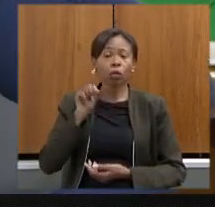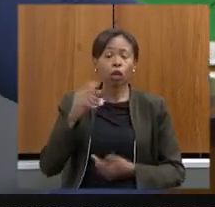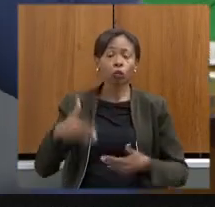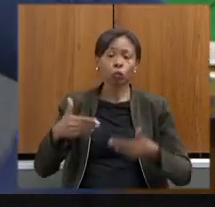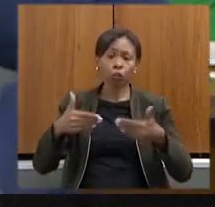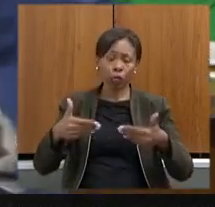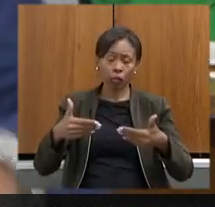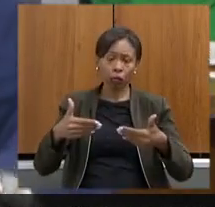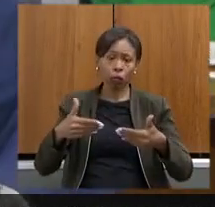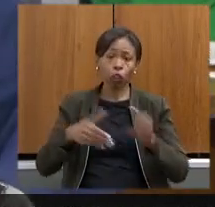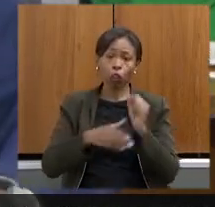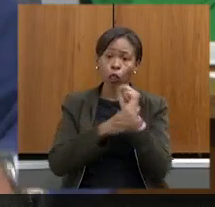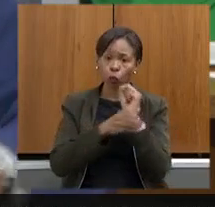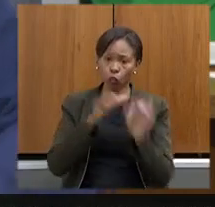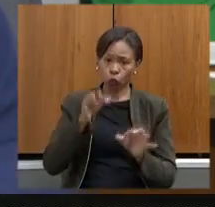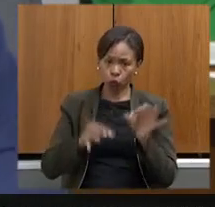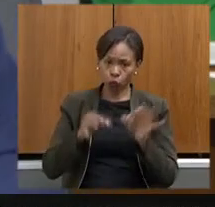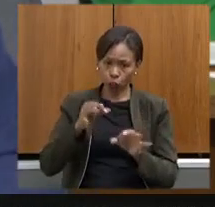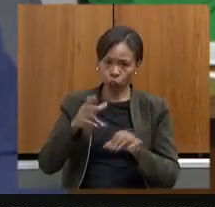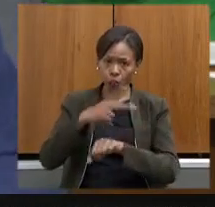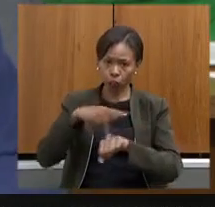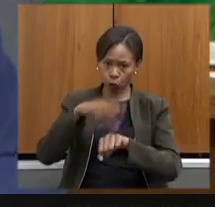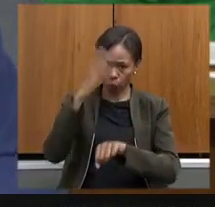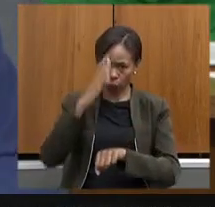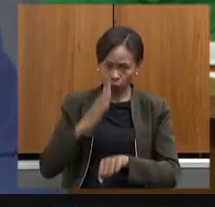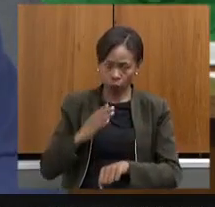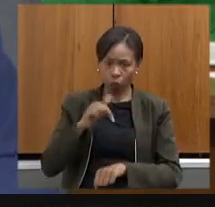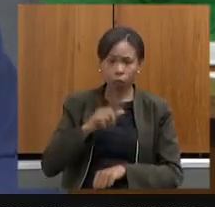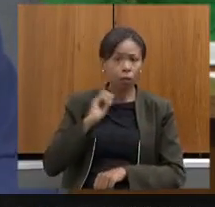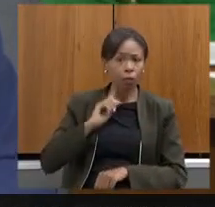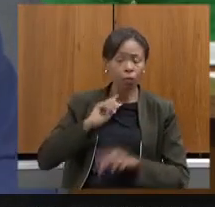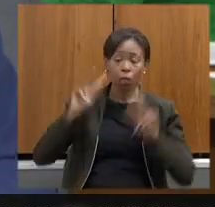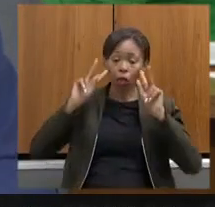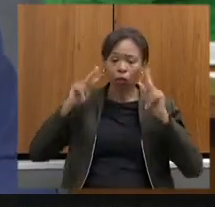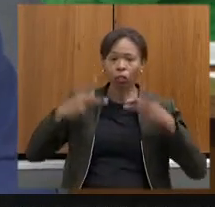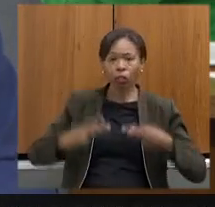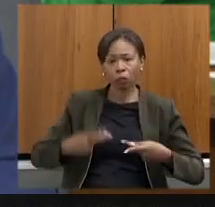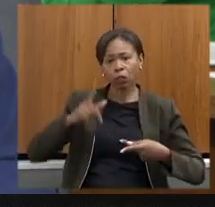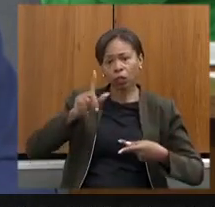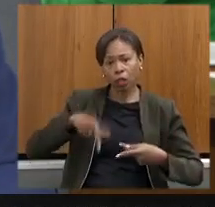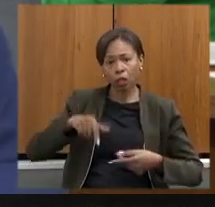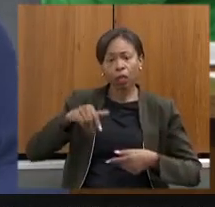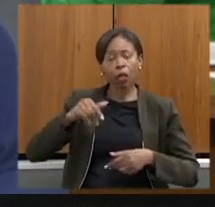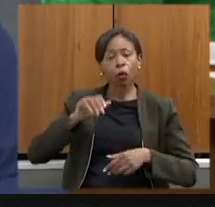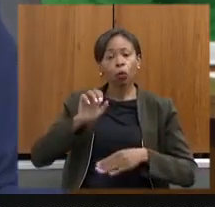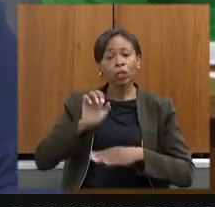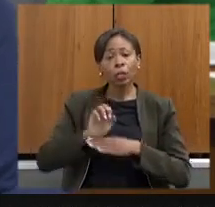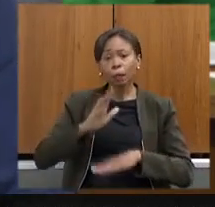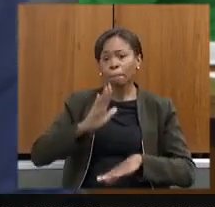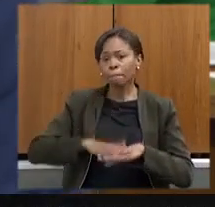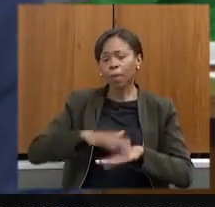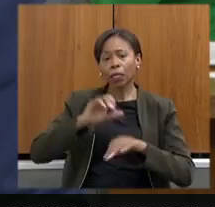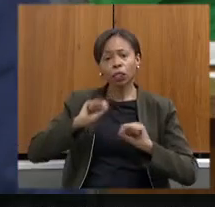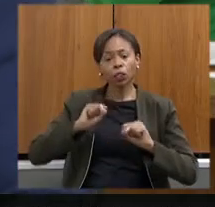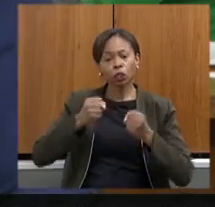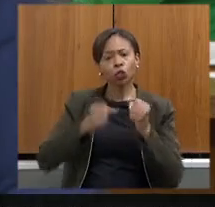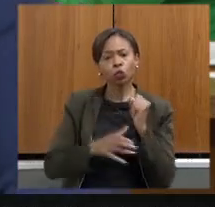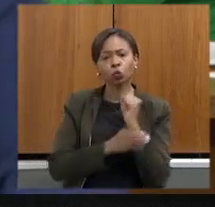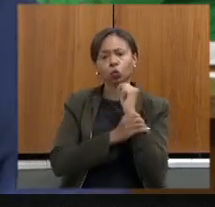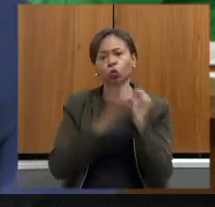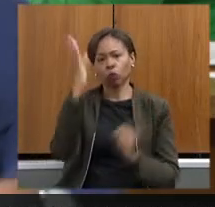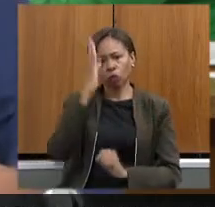e justiça do nosso país o reconhecimento do seu o estado mais seguro do nosso Brasil